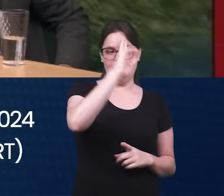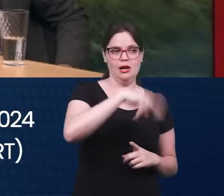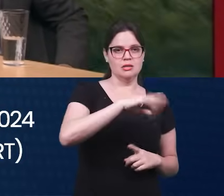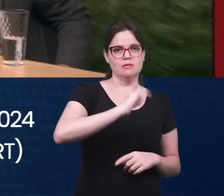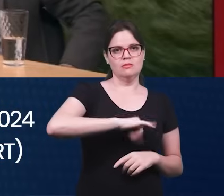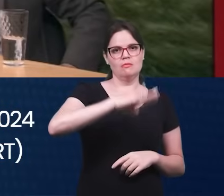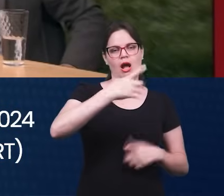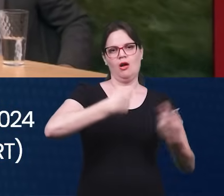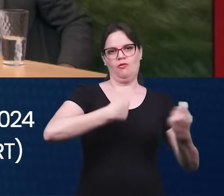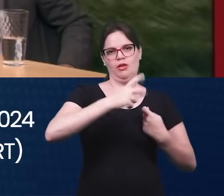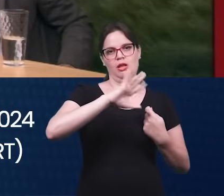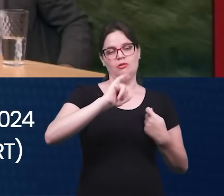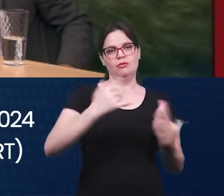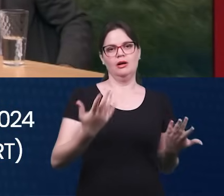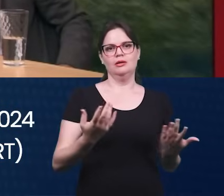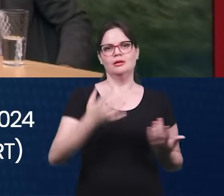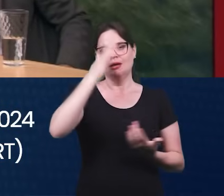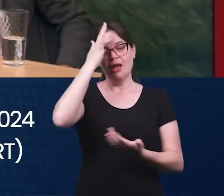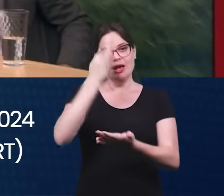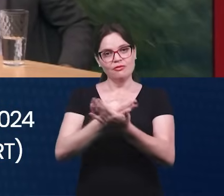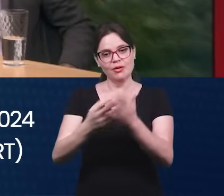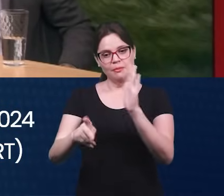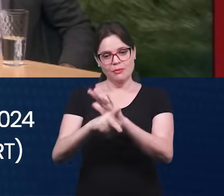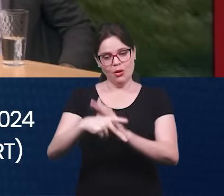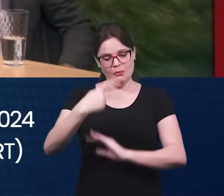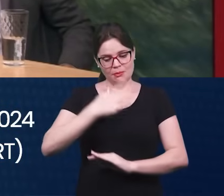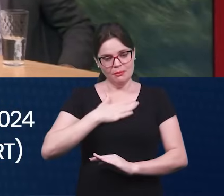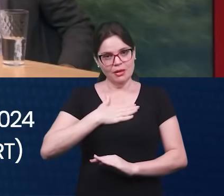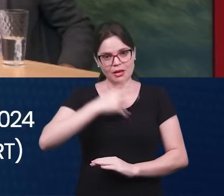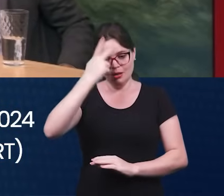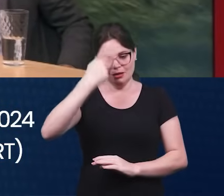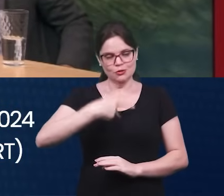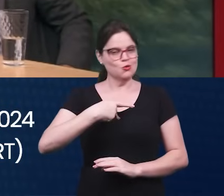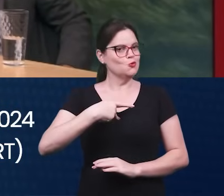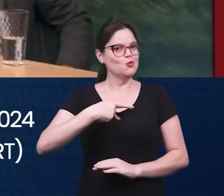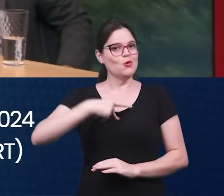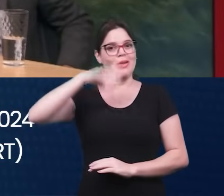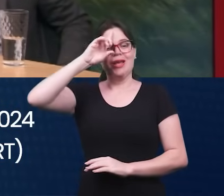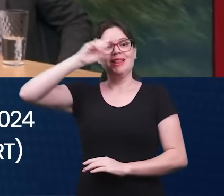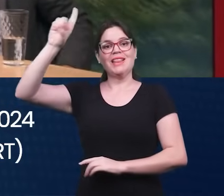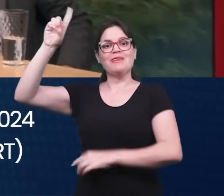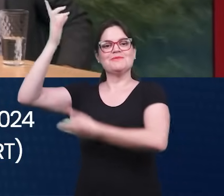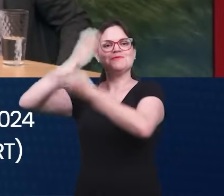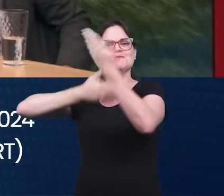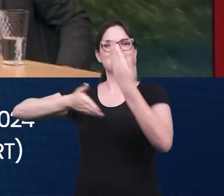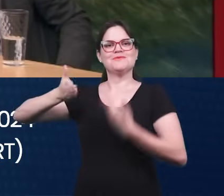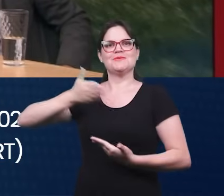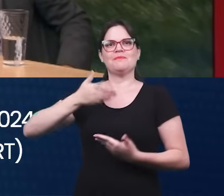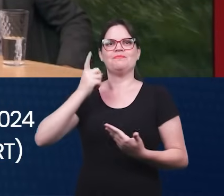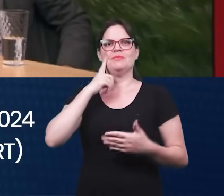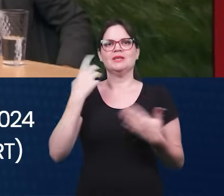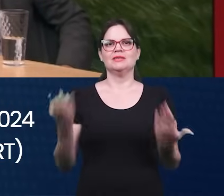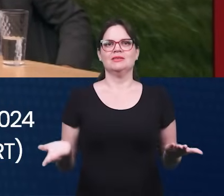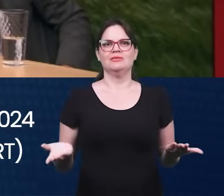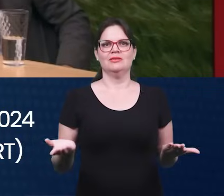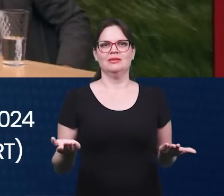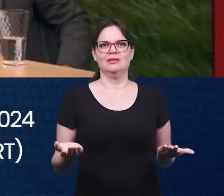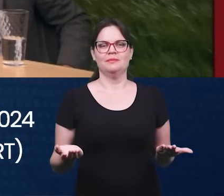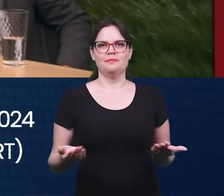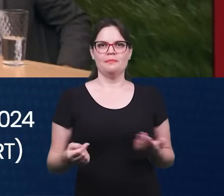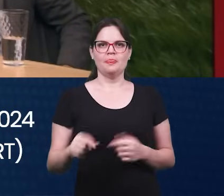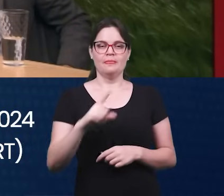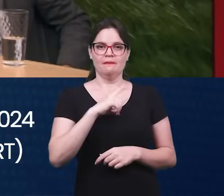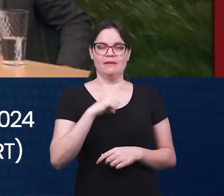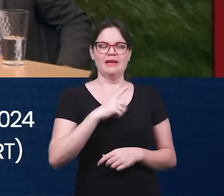nós vem de Deus quer dizer que que você acha aqui que vem do homem onde que tirou naquela primeiro primeiro etapa do